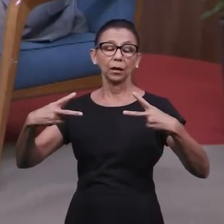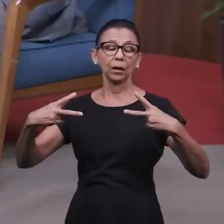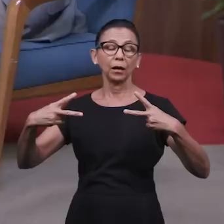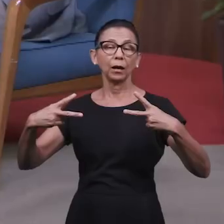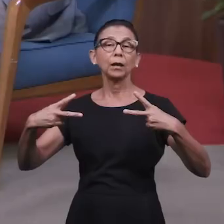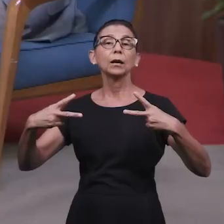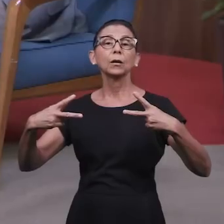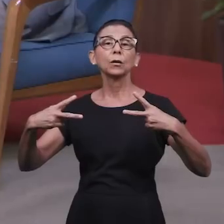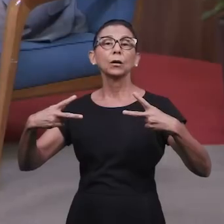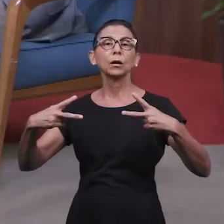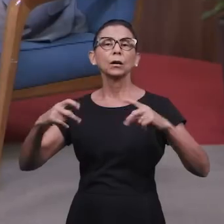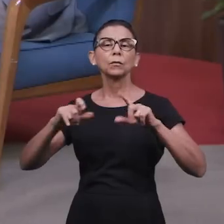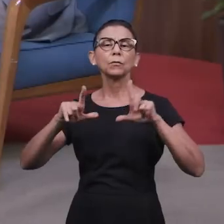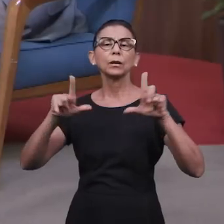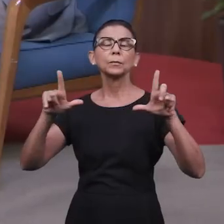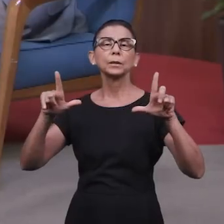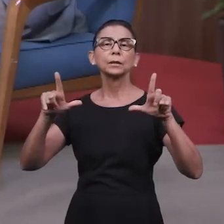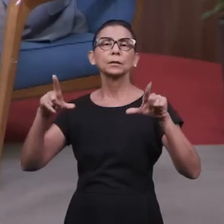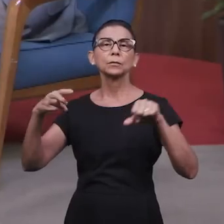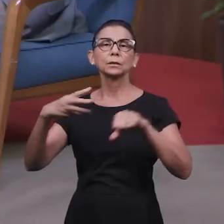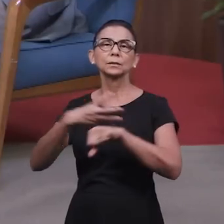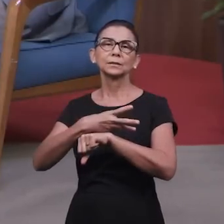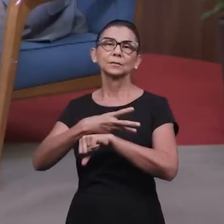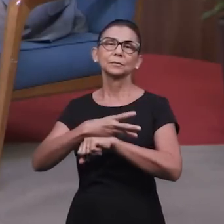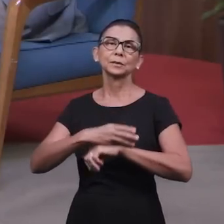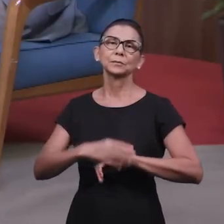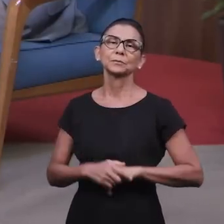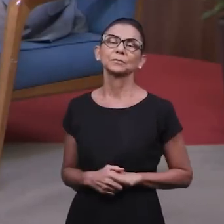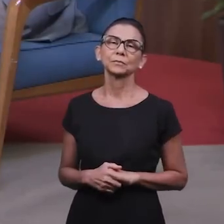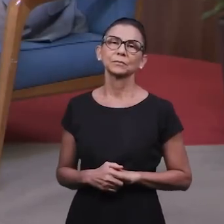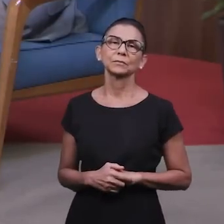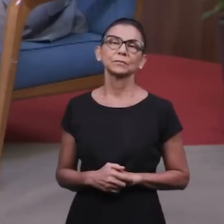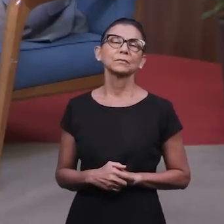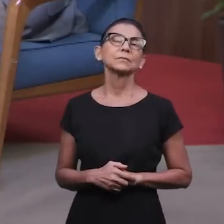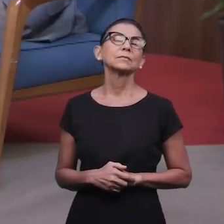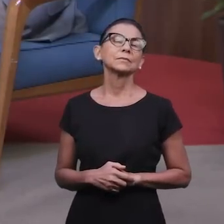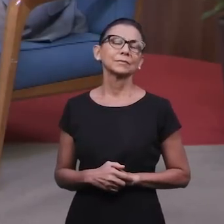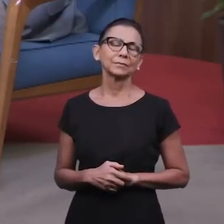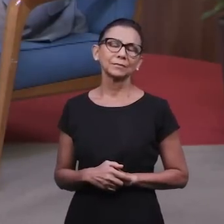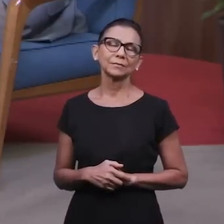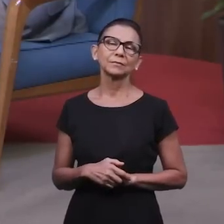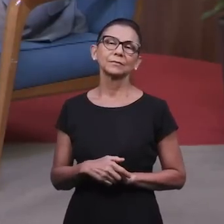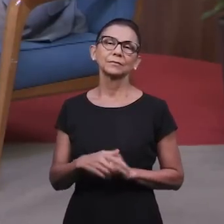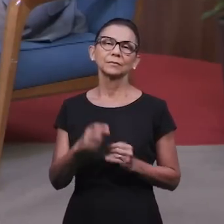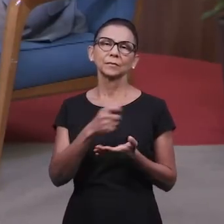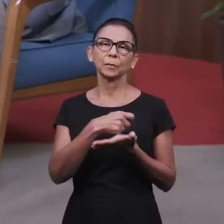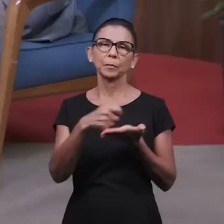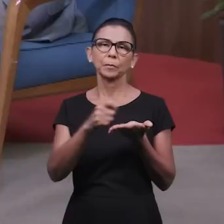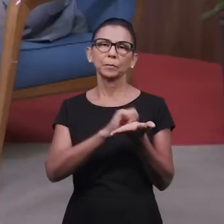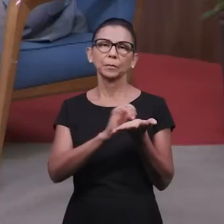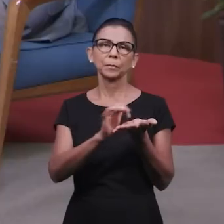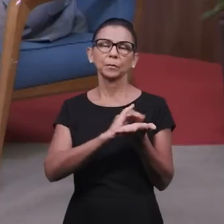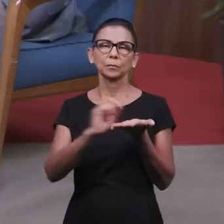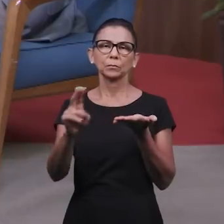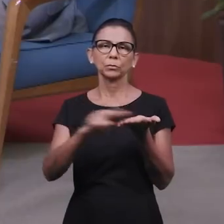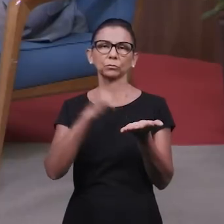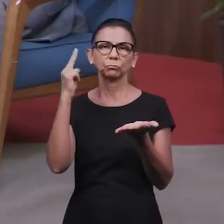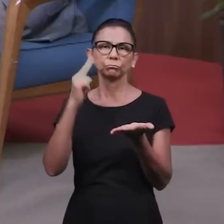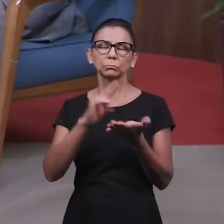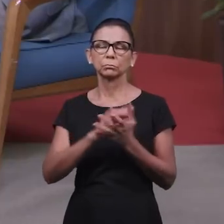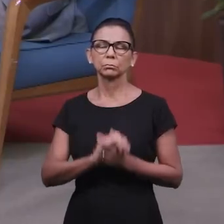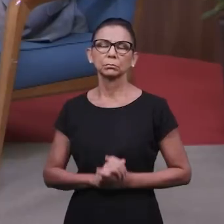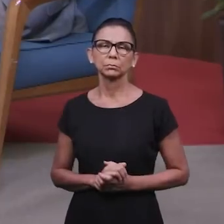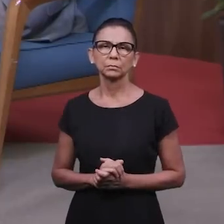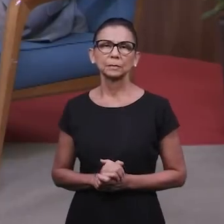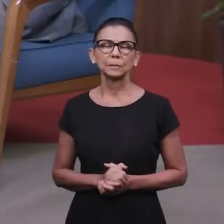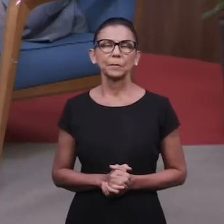vai ver que vai abrir o WhatsApp. E ali, no WhatsApp, você pode mandar uma mensagem, só escrever a mensagem e enviar, do jeito que você manda